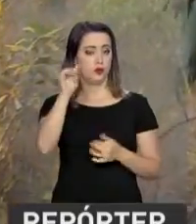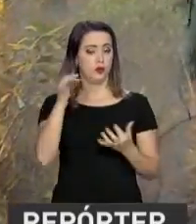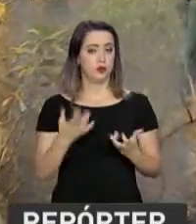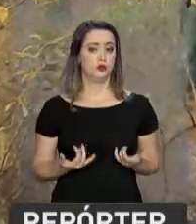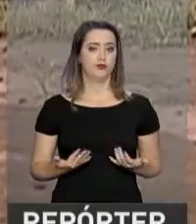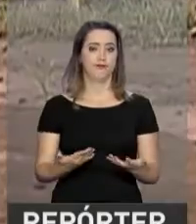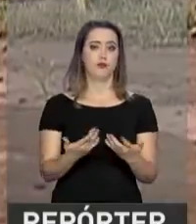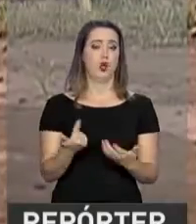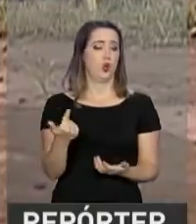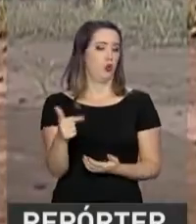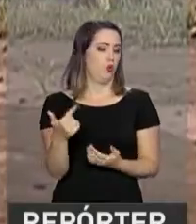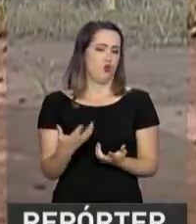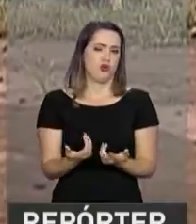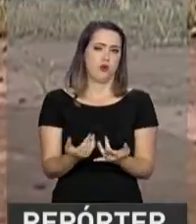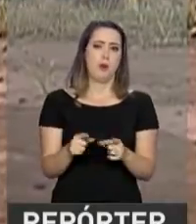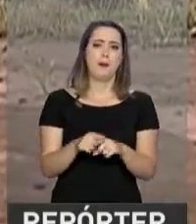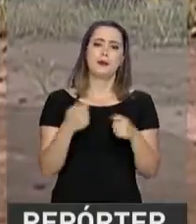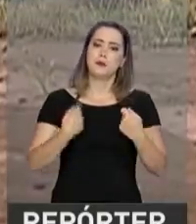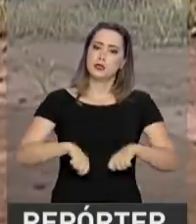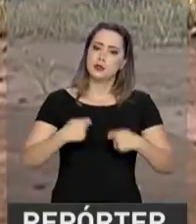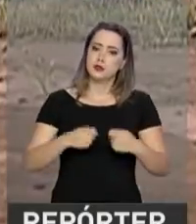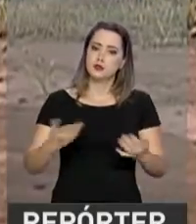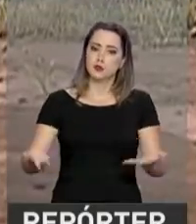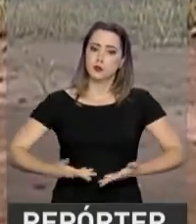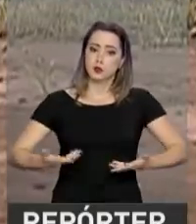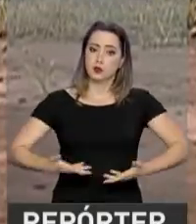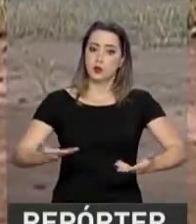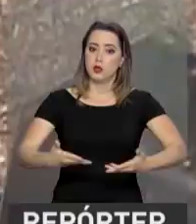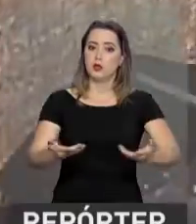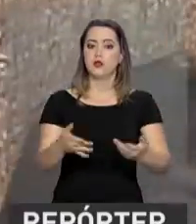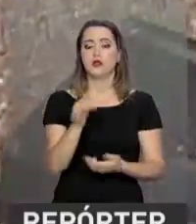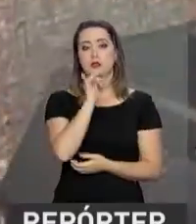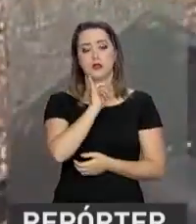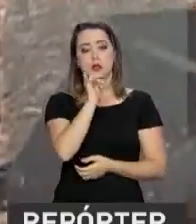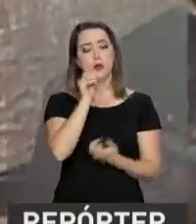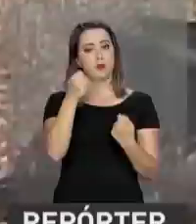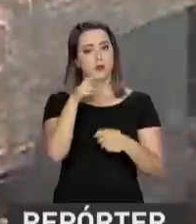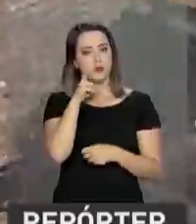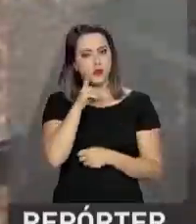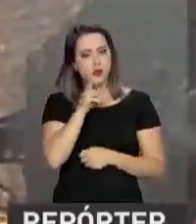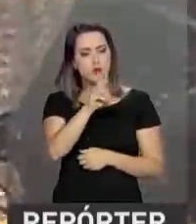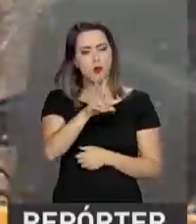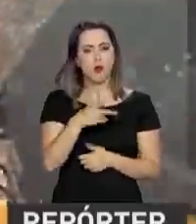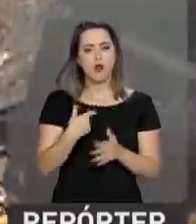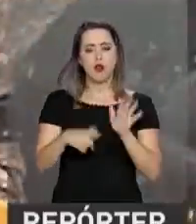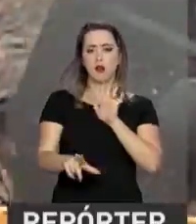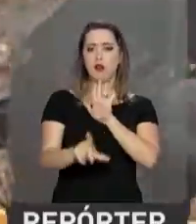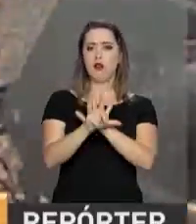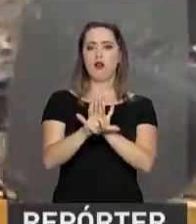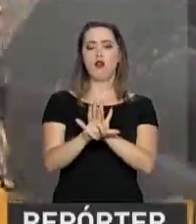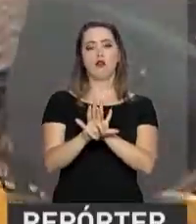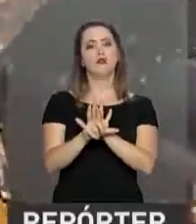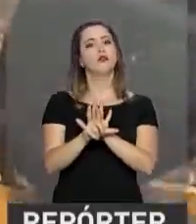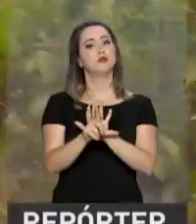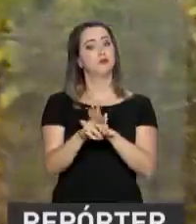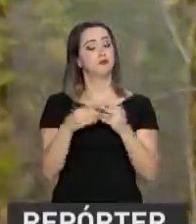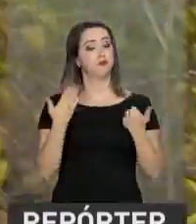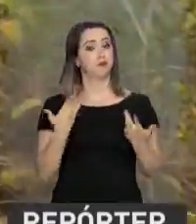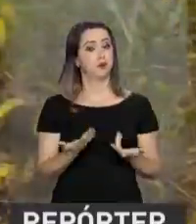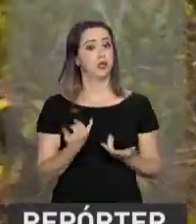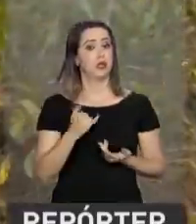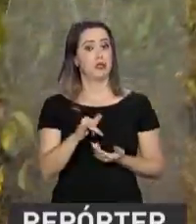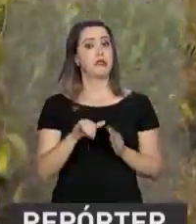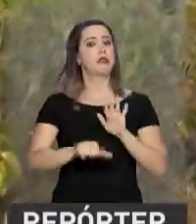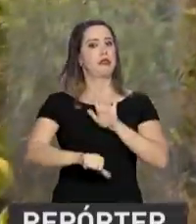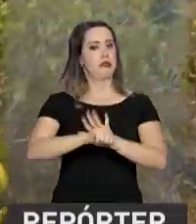usar o fogo mas é queimada for necessário para colheita por exemplo é bom ficar de olho na legislação do estado em que mora a causa do